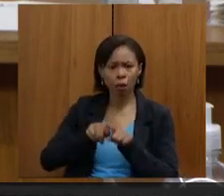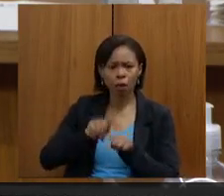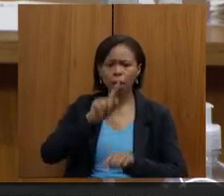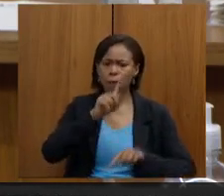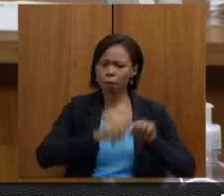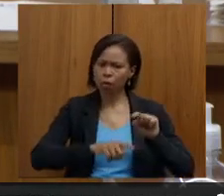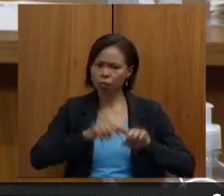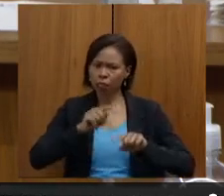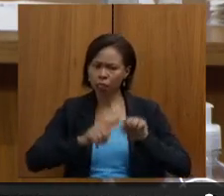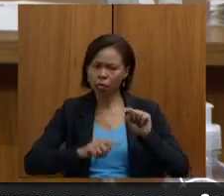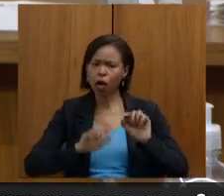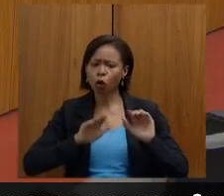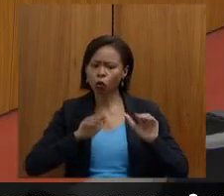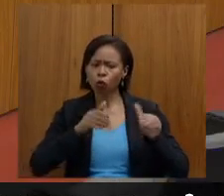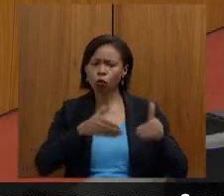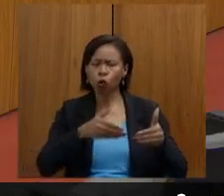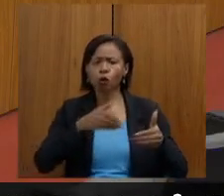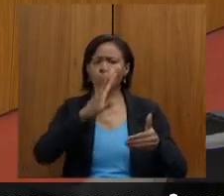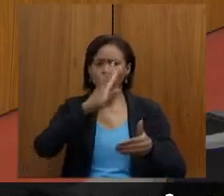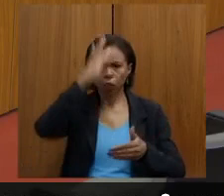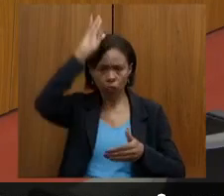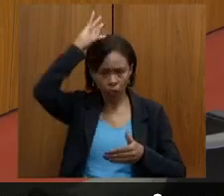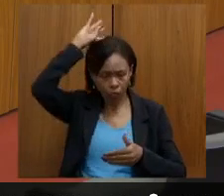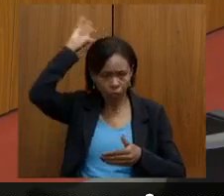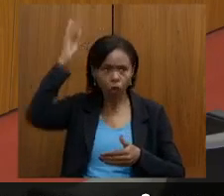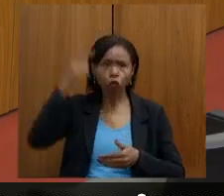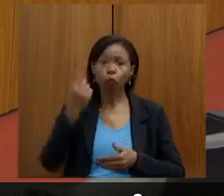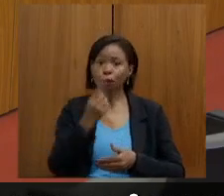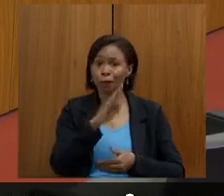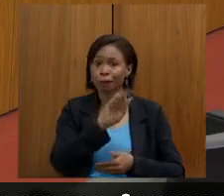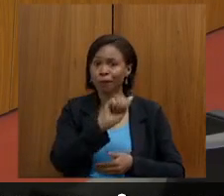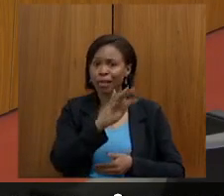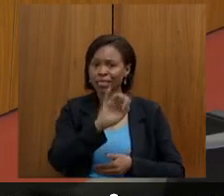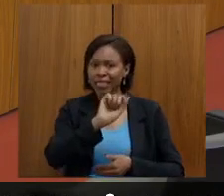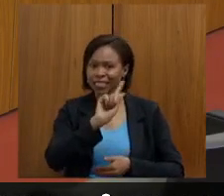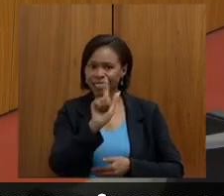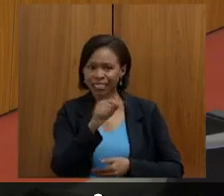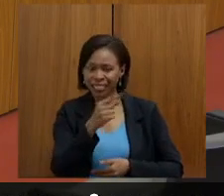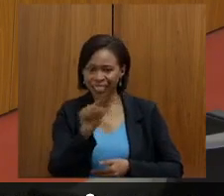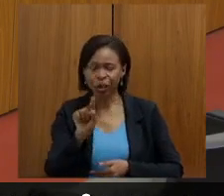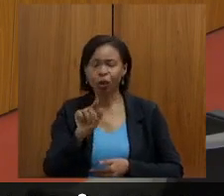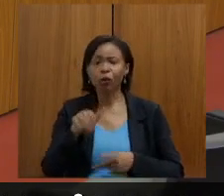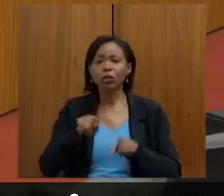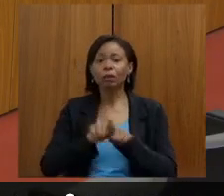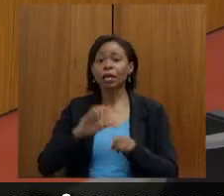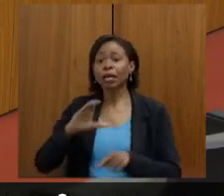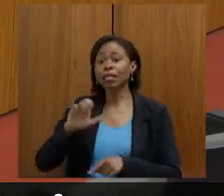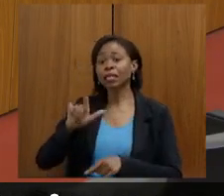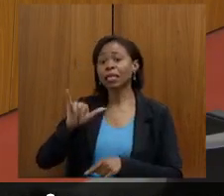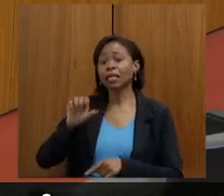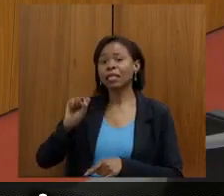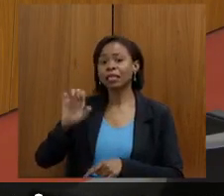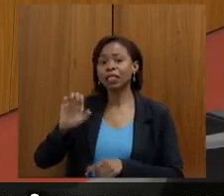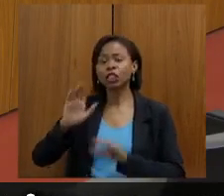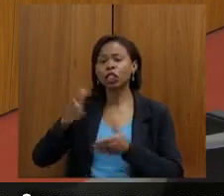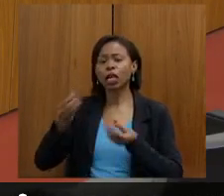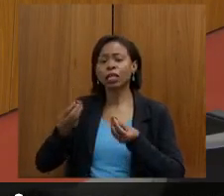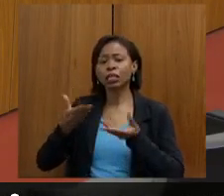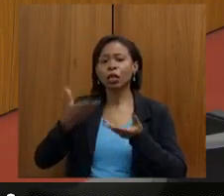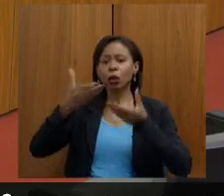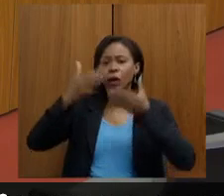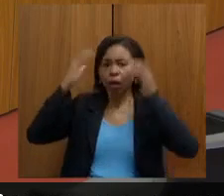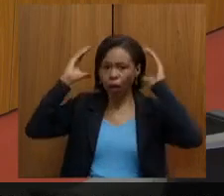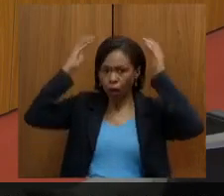o nosso primeiro batalhão Deputado a celise laviola já entregou o capacetes e inclusive viaturas